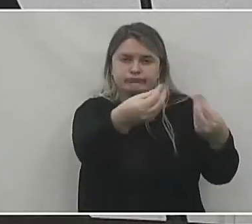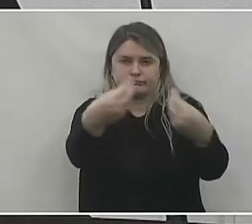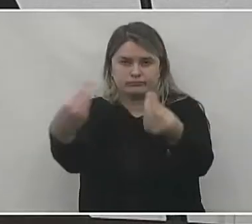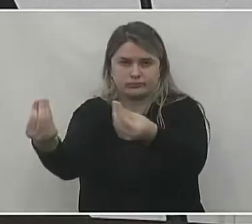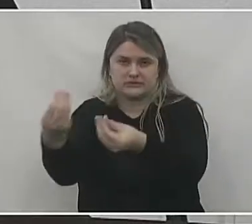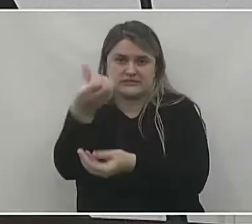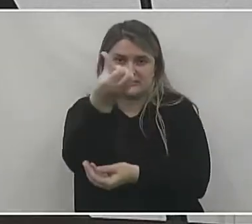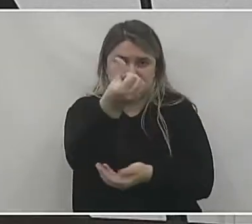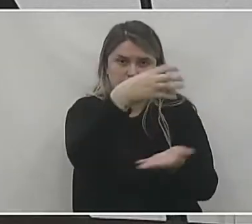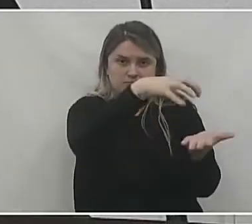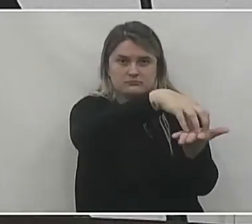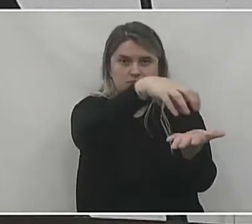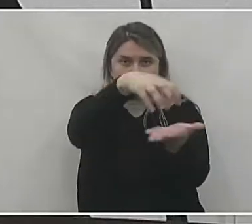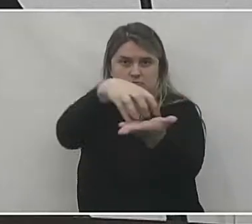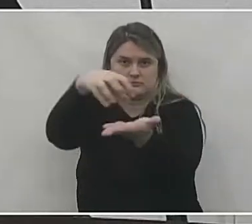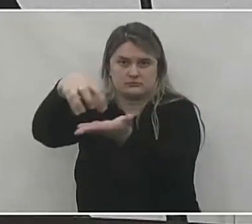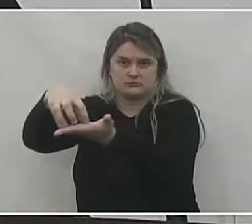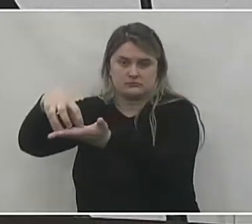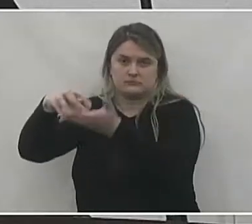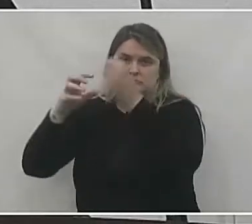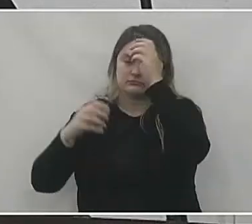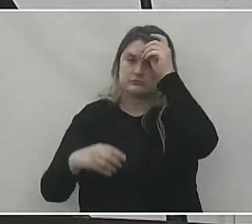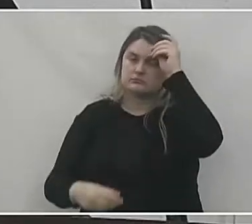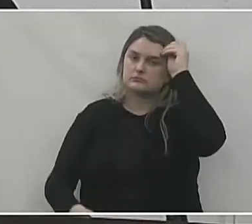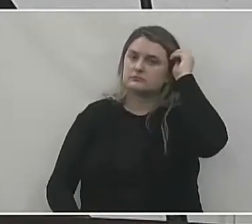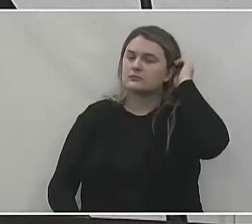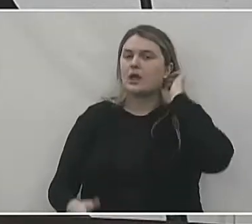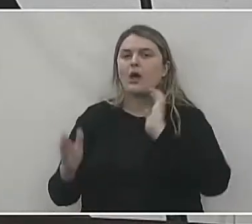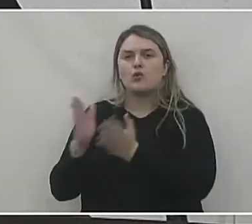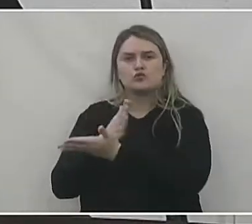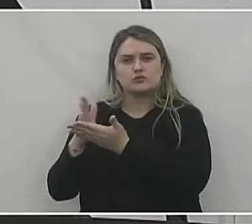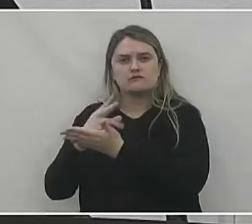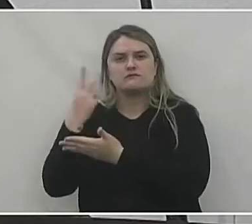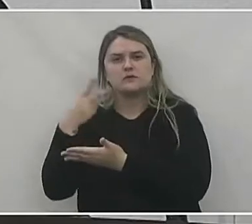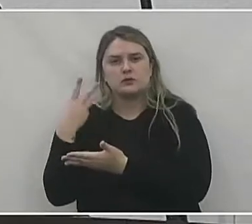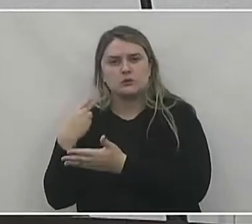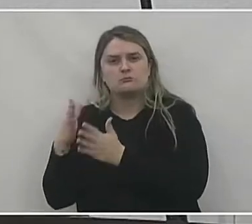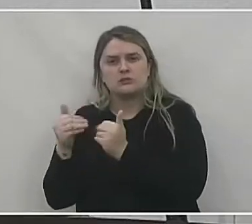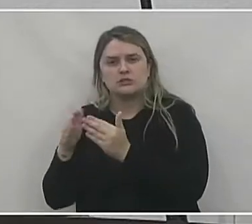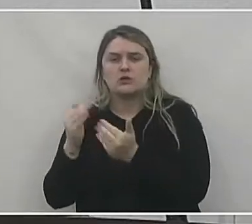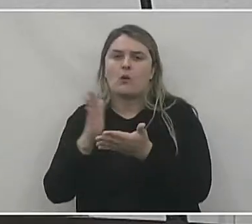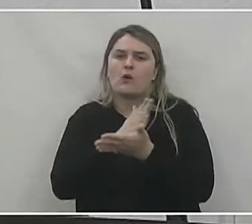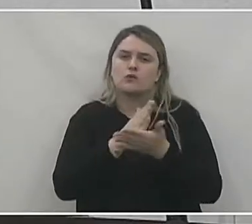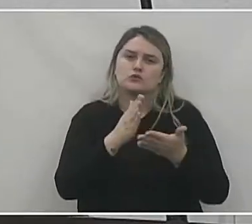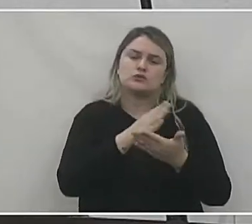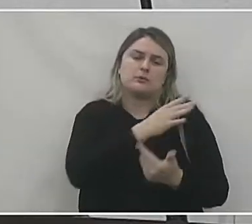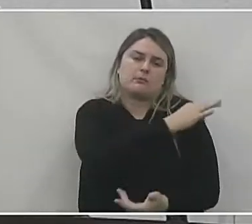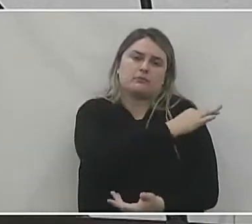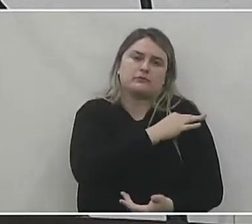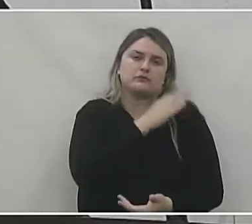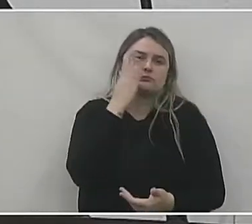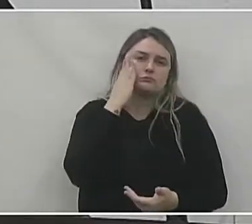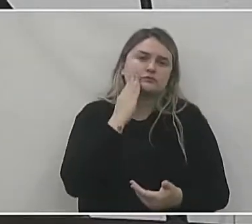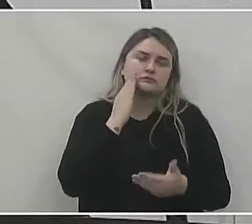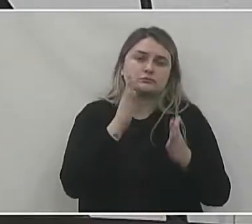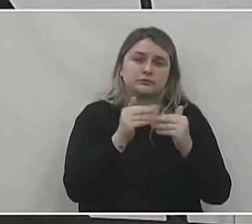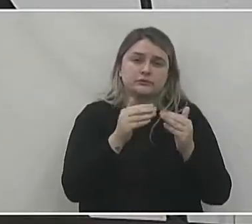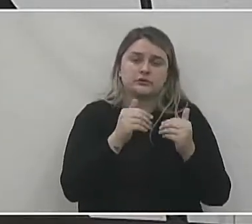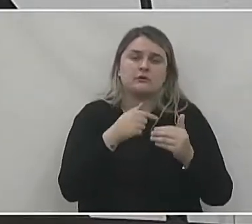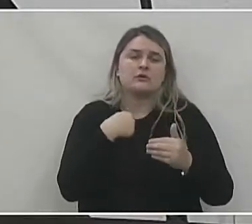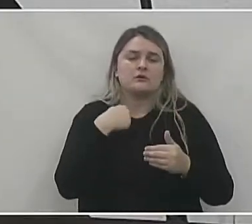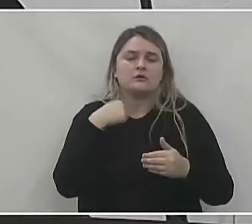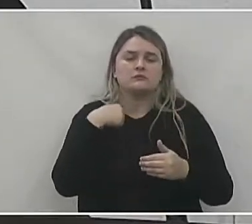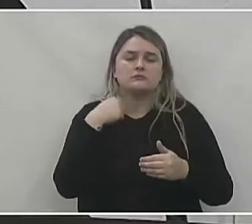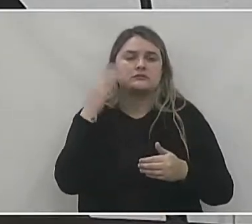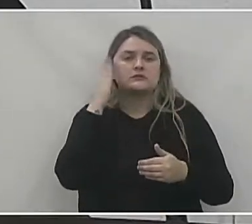para essas 6 entidades que foram indicadas, umas por vocês, outras pelo prefeito Bachir, enfim, foi dentro do conhecimento